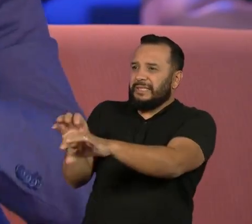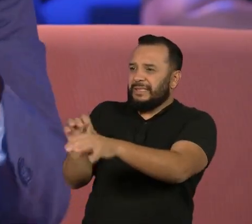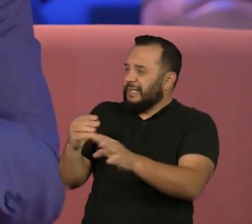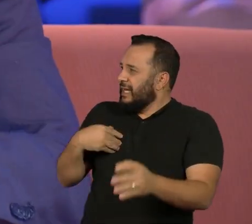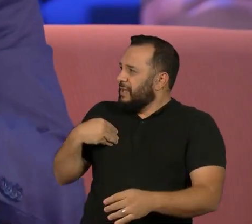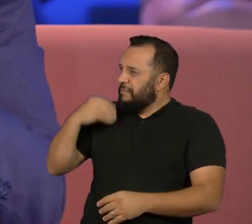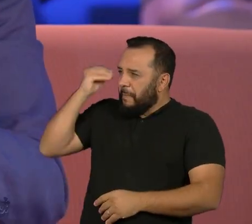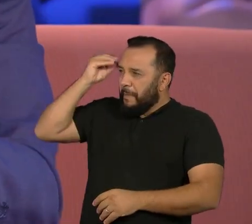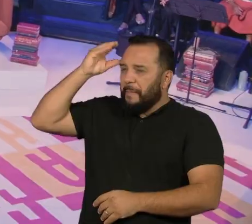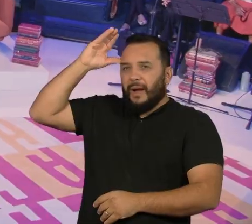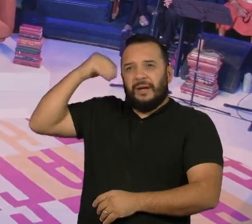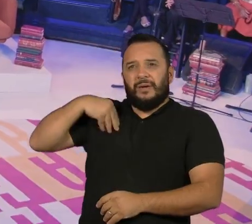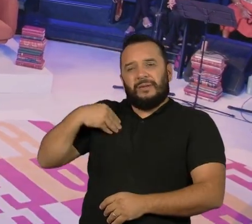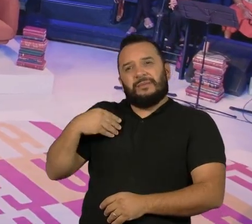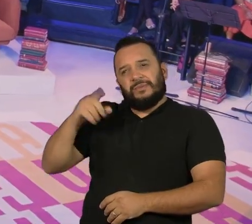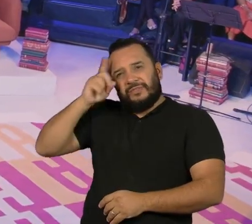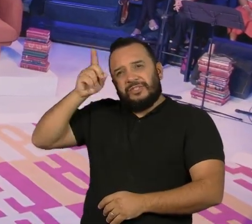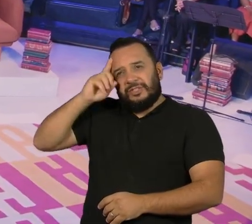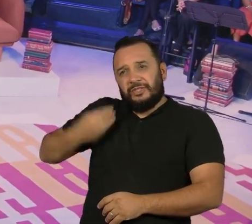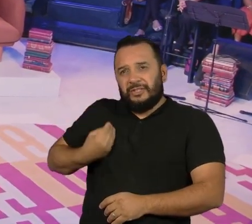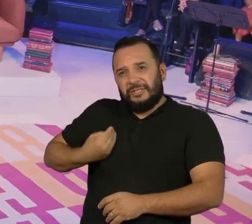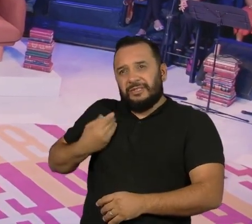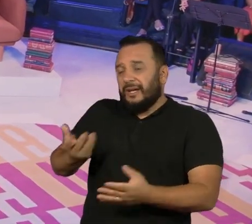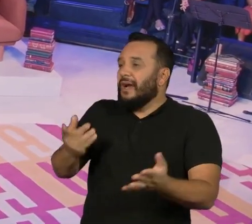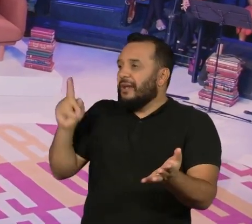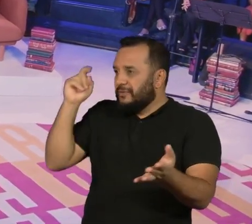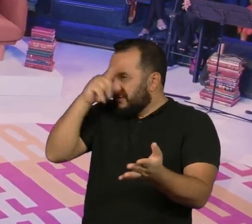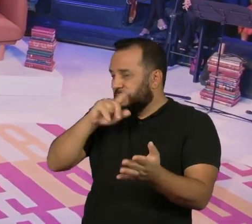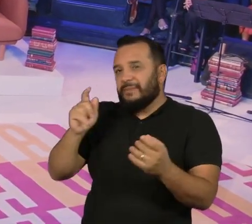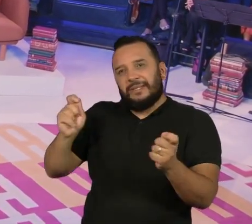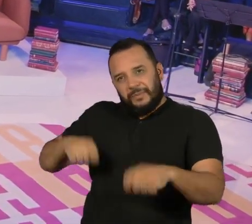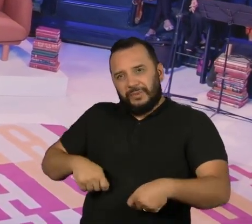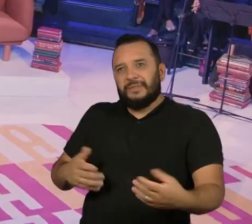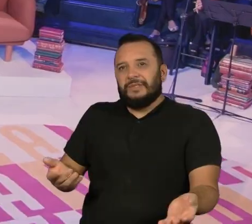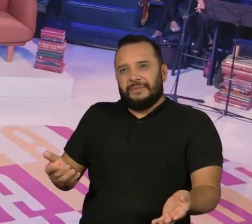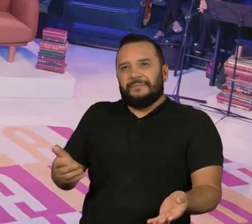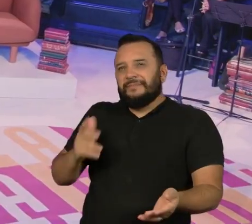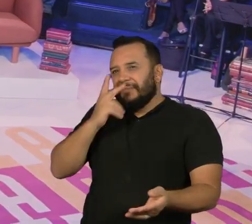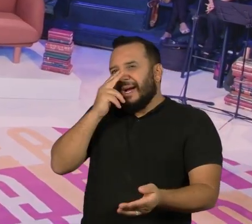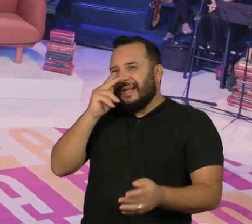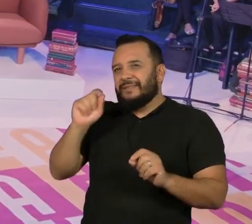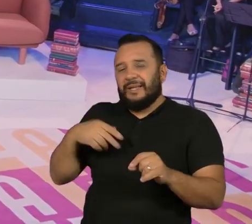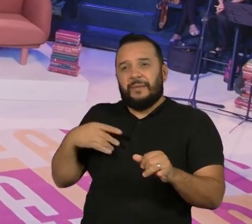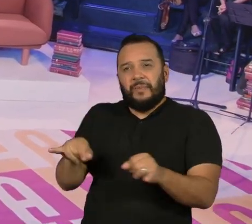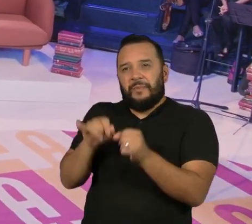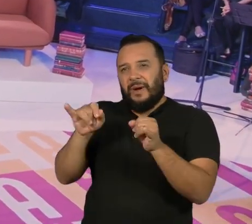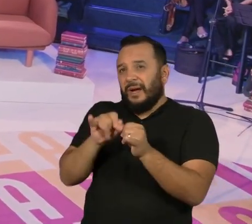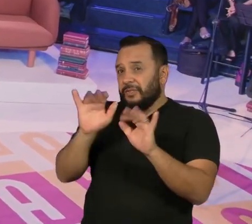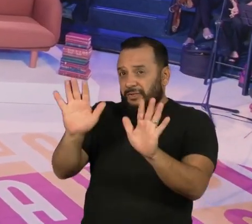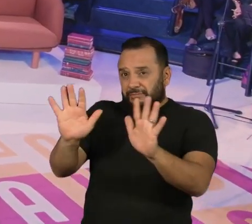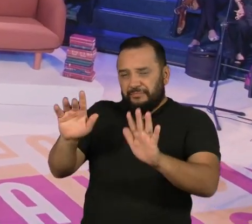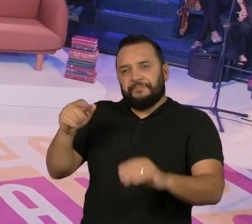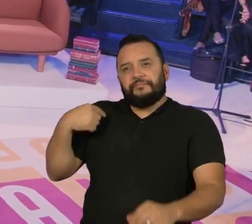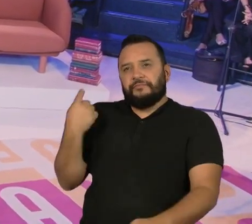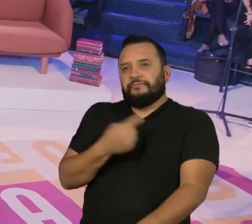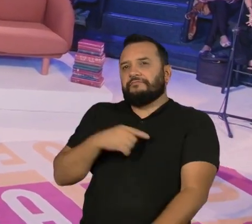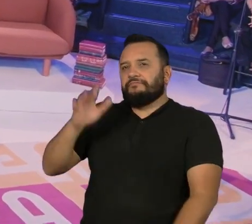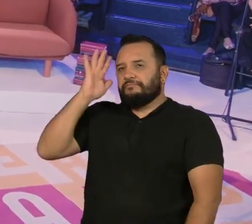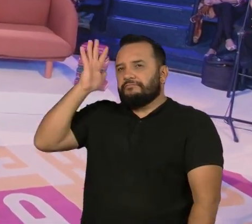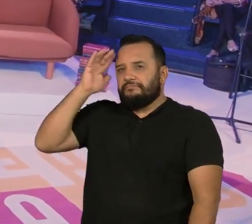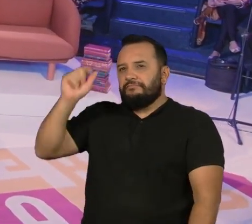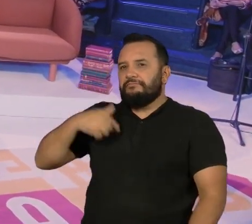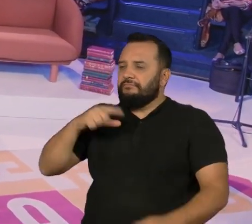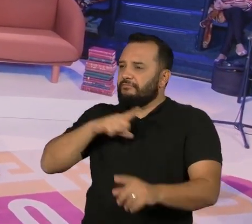sabe que está aí no dia a dia, é complexo, mas é possível. E aí pode parecer clichê, mas o nosso sonho de ter